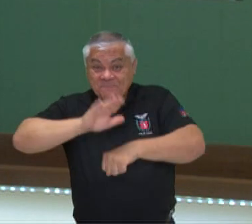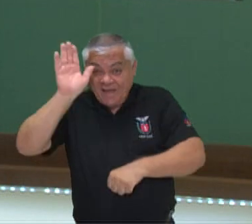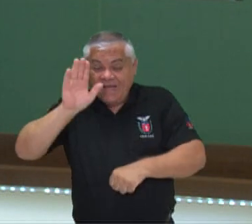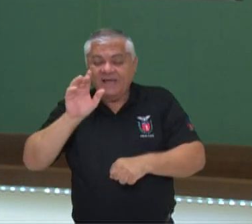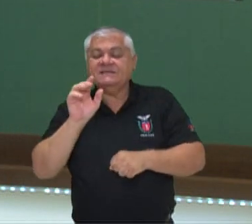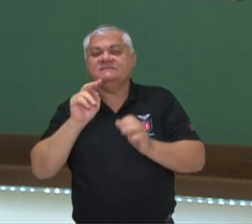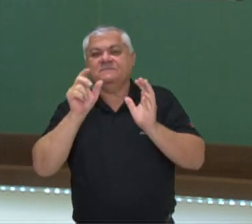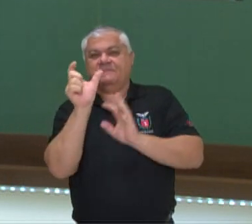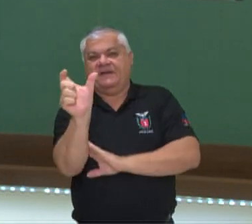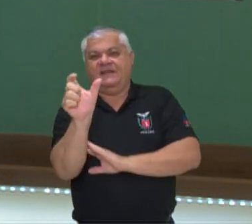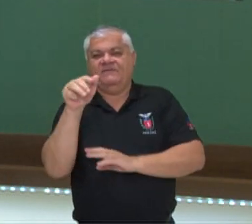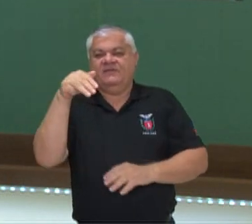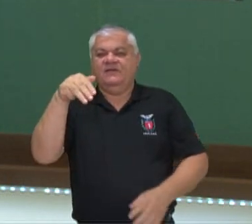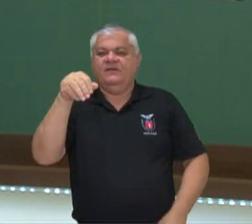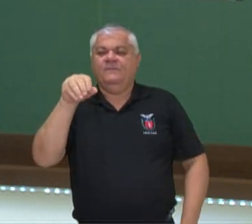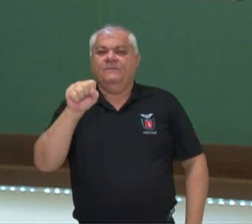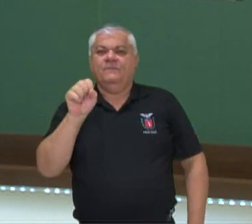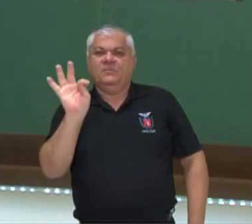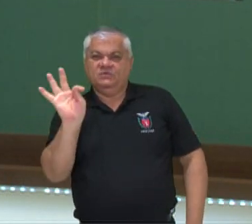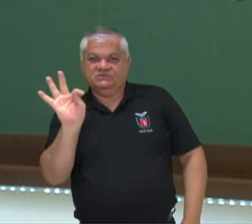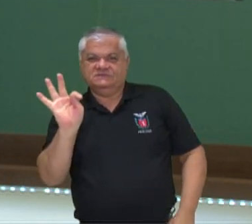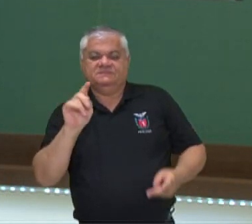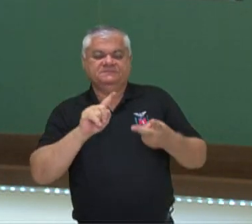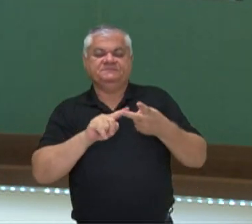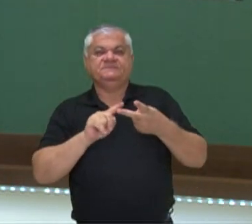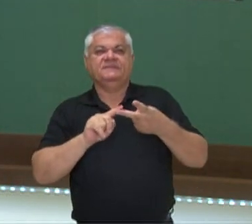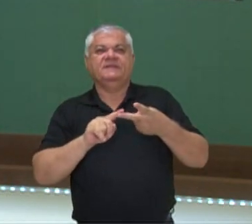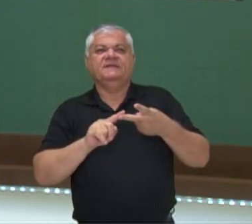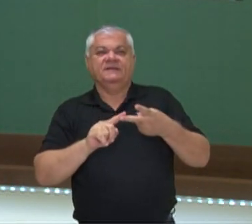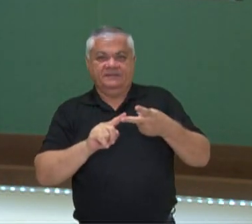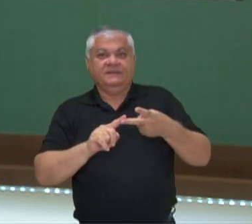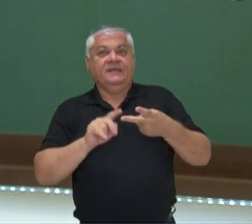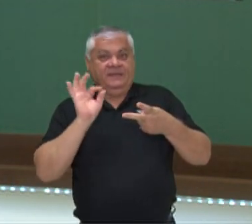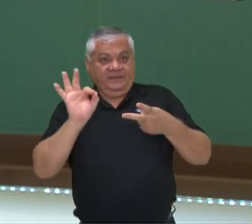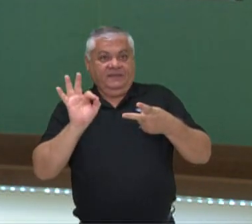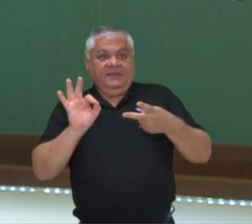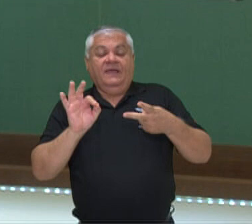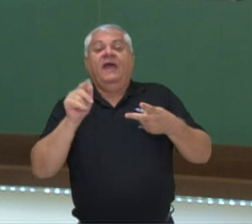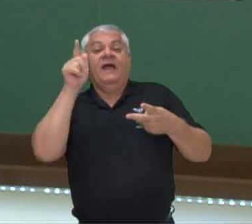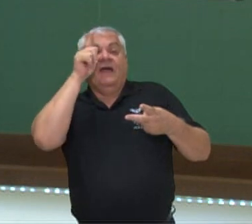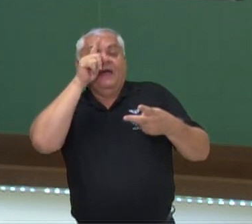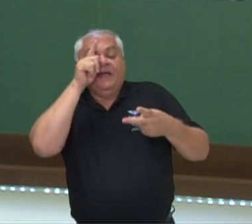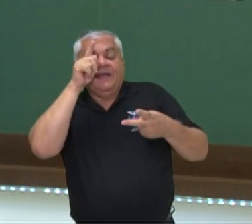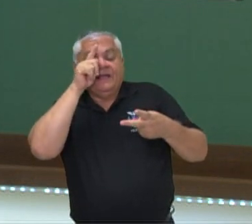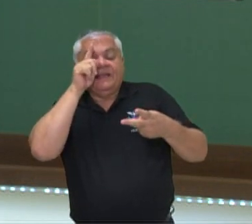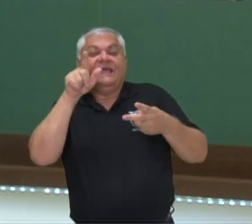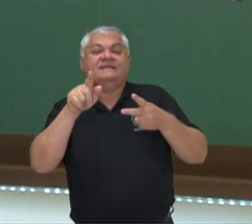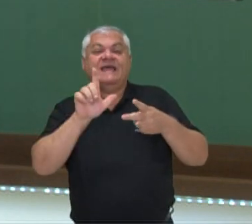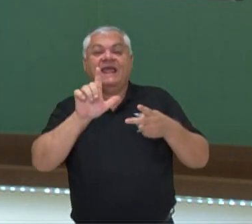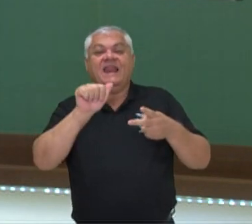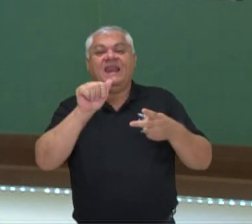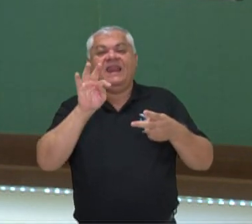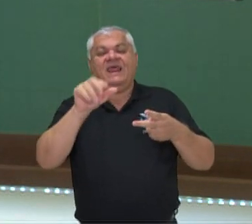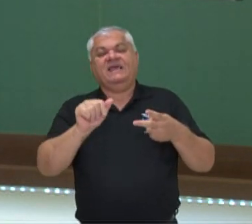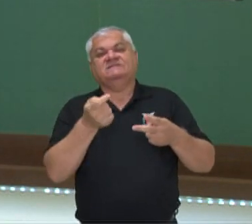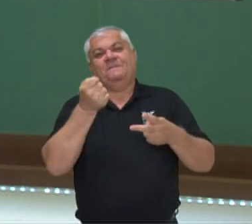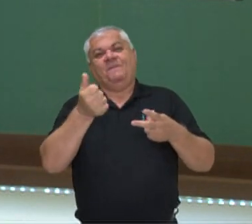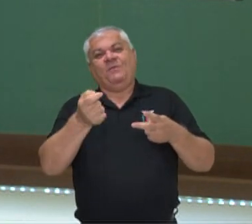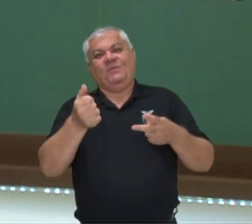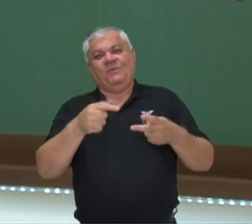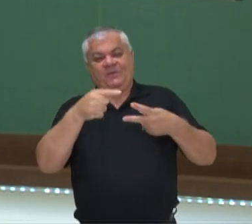Atenas tinha uma característica que os outros não tinham. O do Rio de Janeiro tinha algumas características que os outros também não